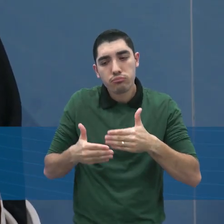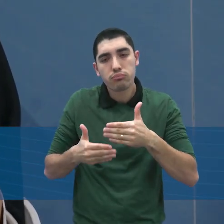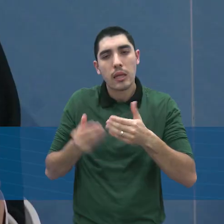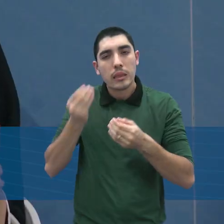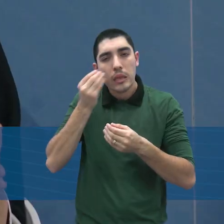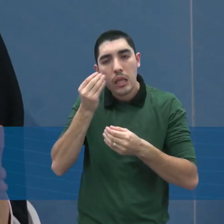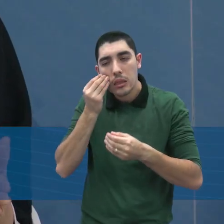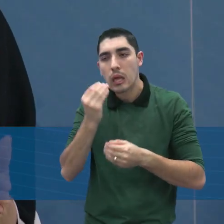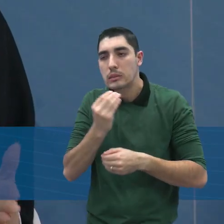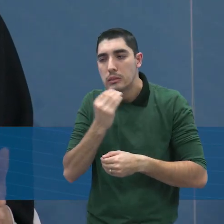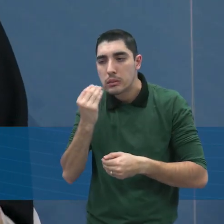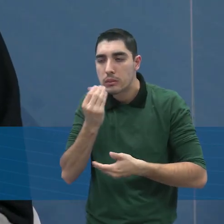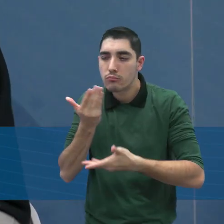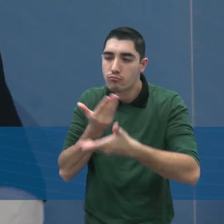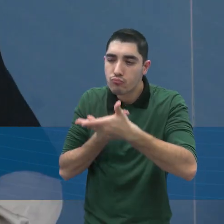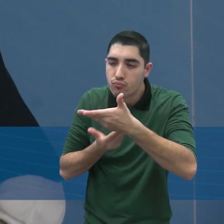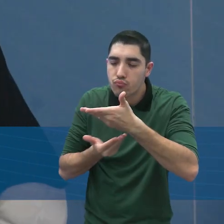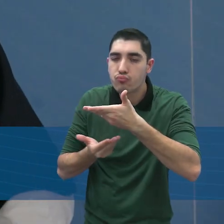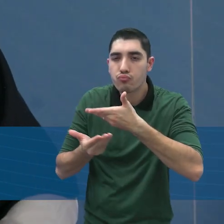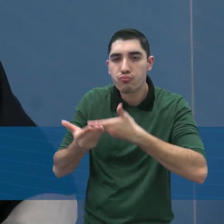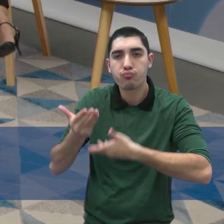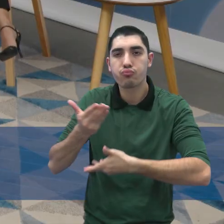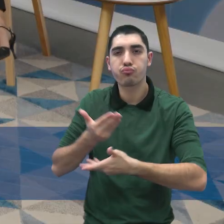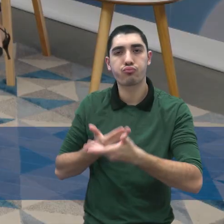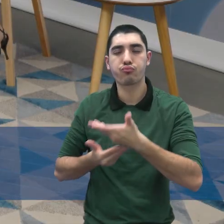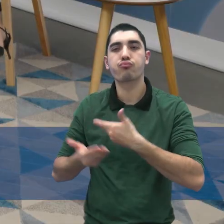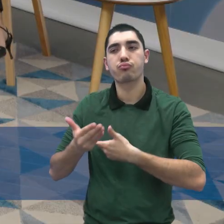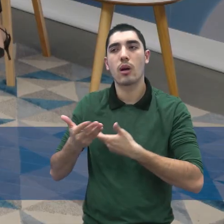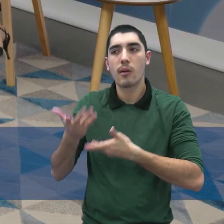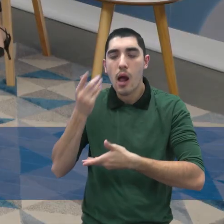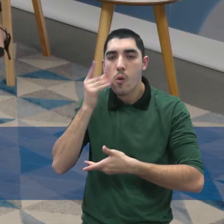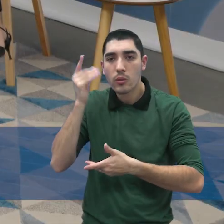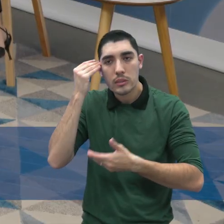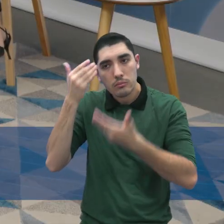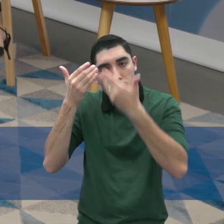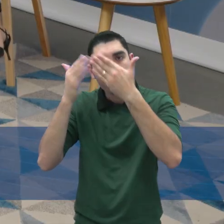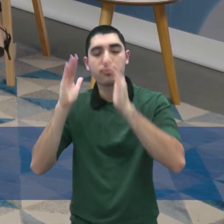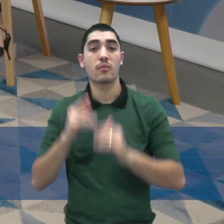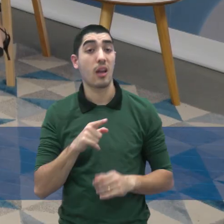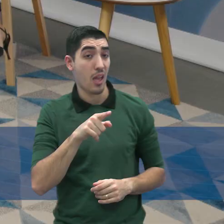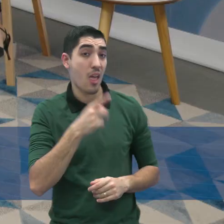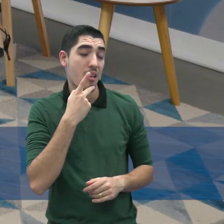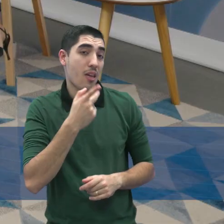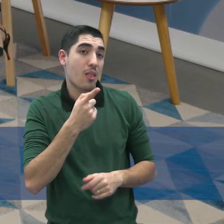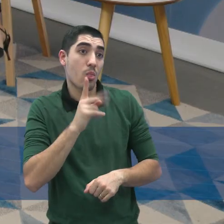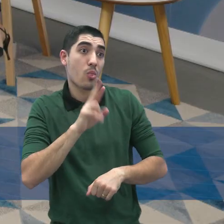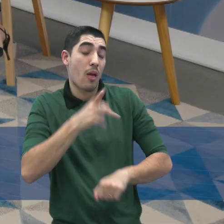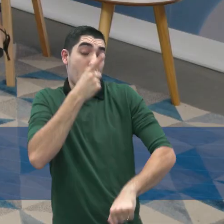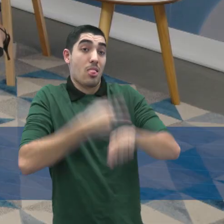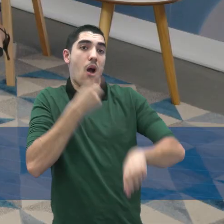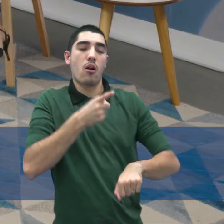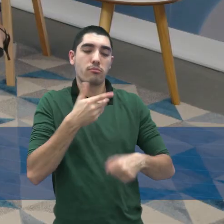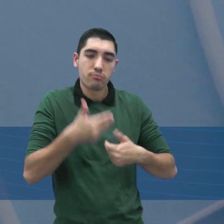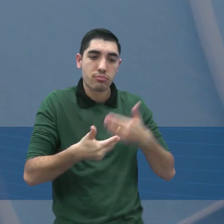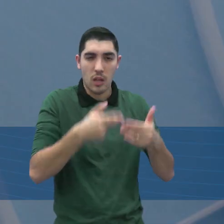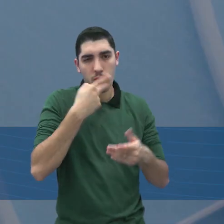tentando colocar outras ideias. Não é da noite para o dia, é uma construção. E você falou de tratamento, no